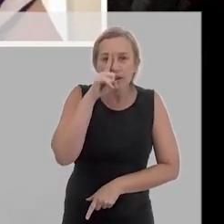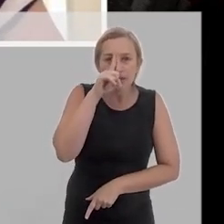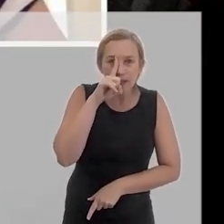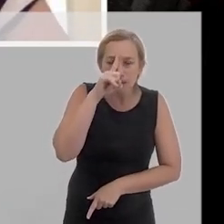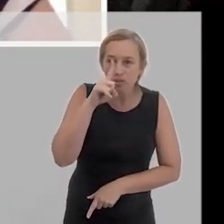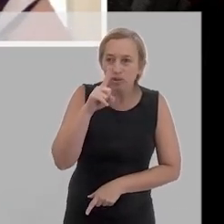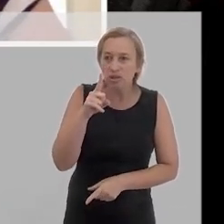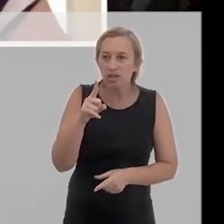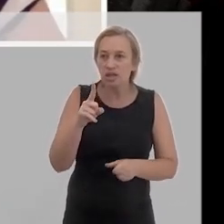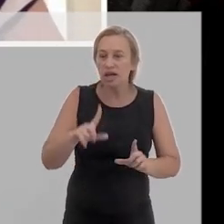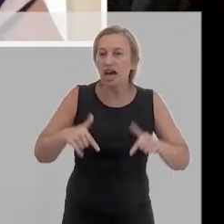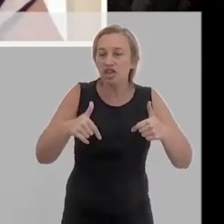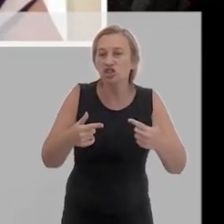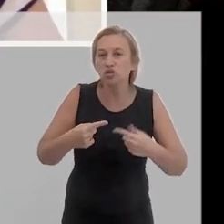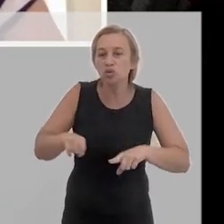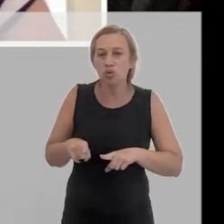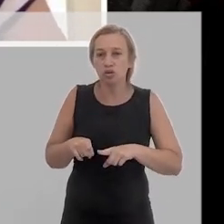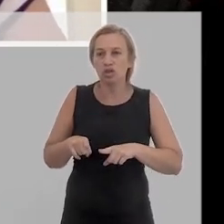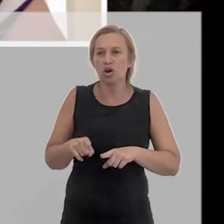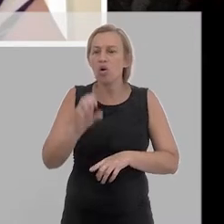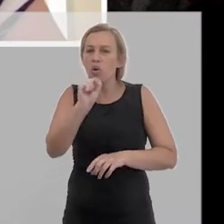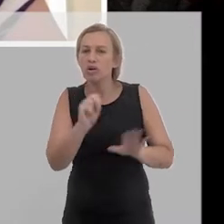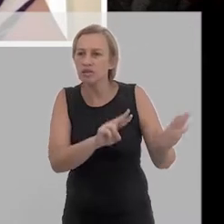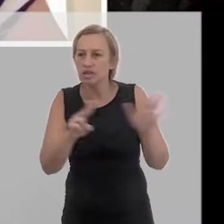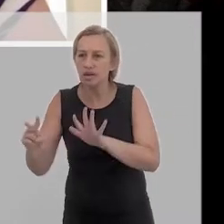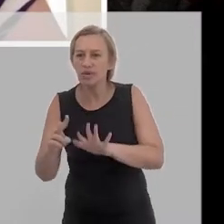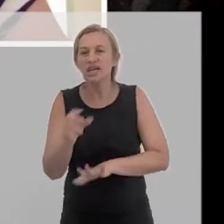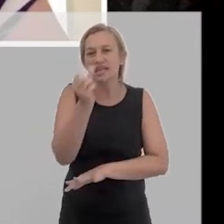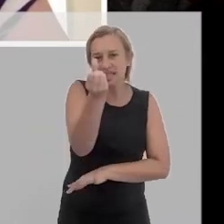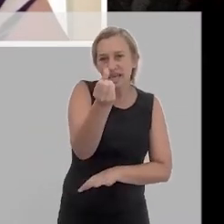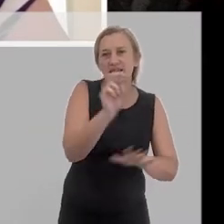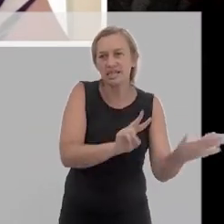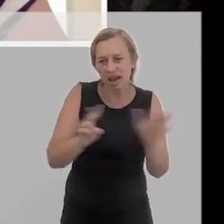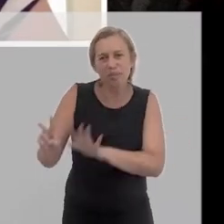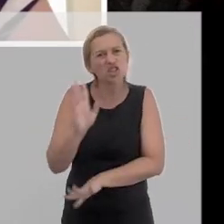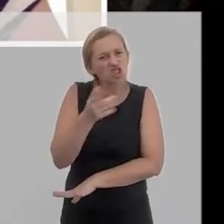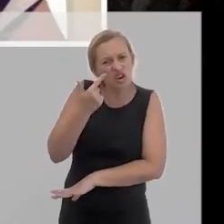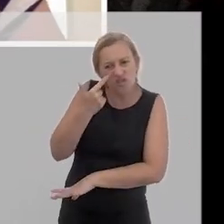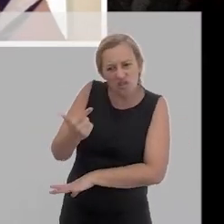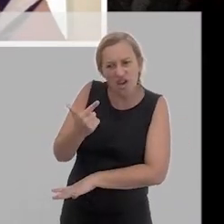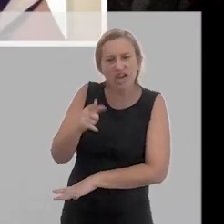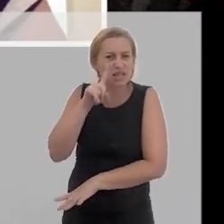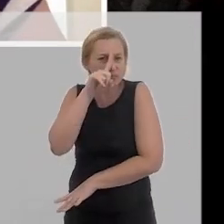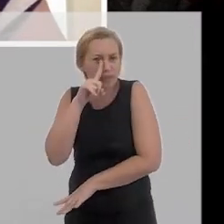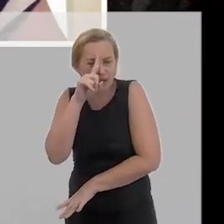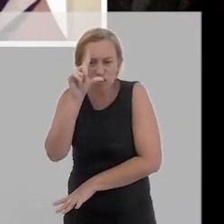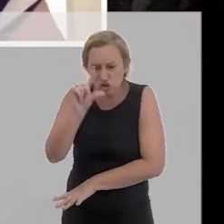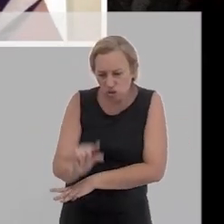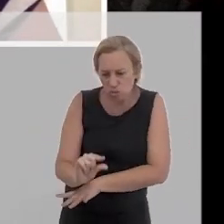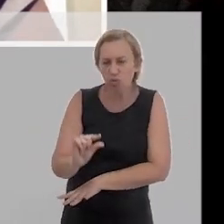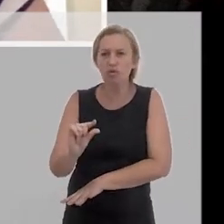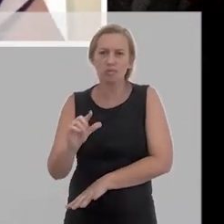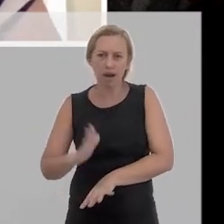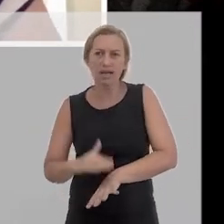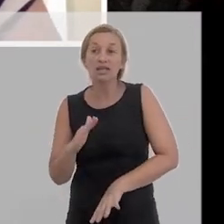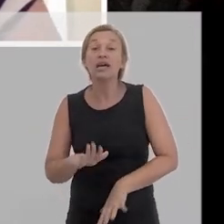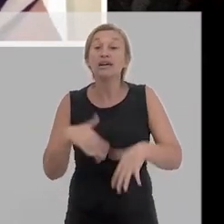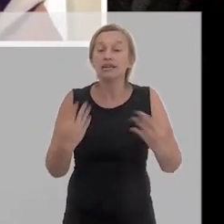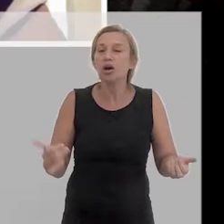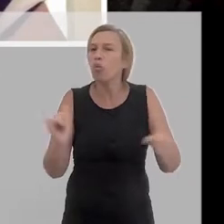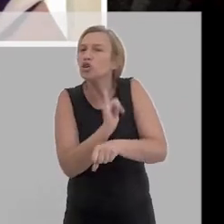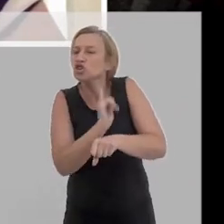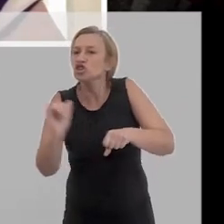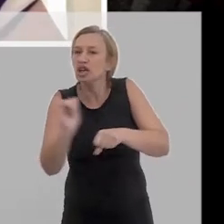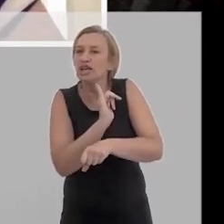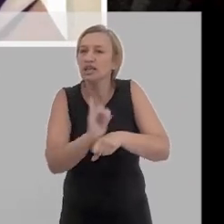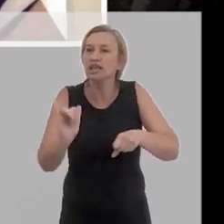reações. Então, se você amplia para 8 semanas, a partir de 6 semanas você já vê que esse risco já diminui